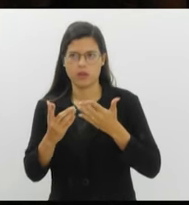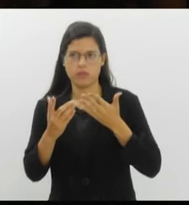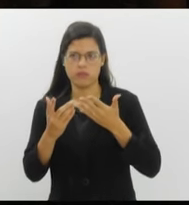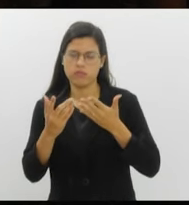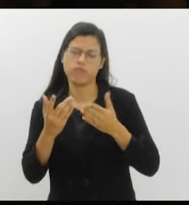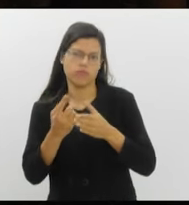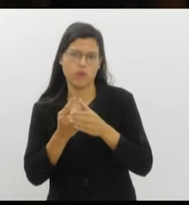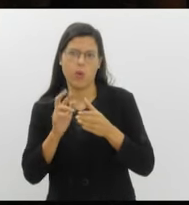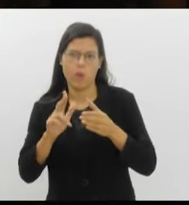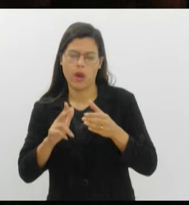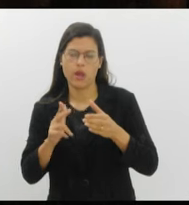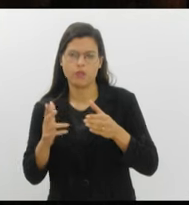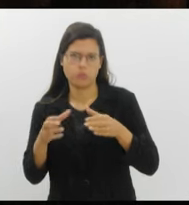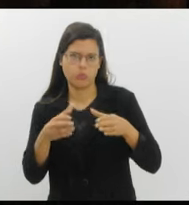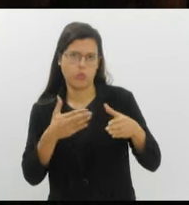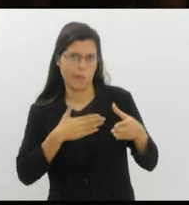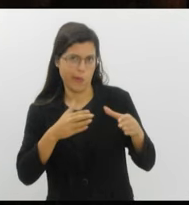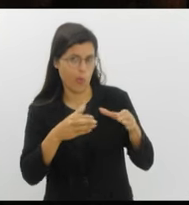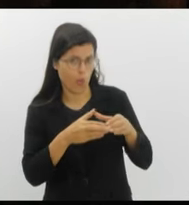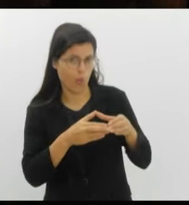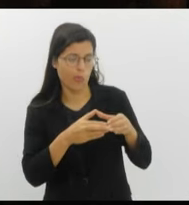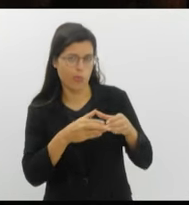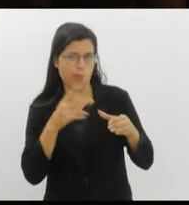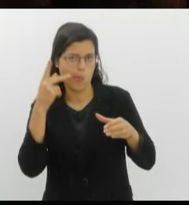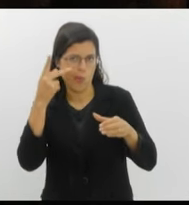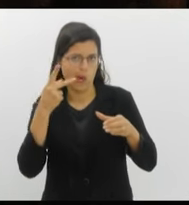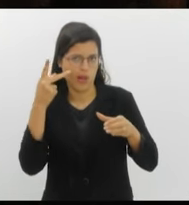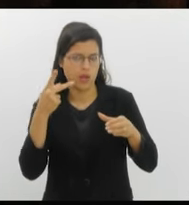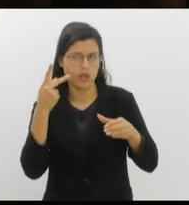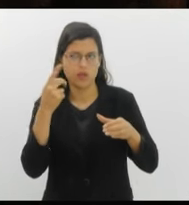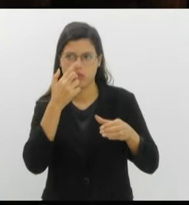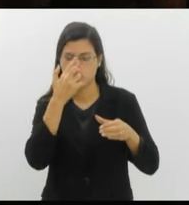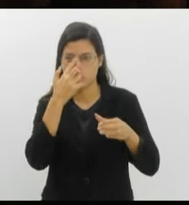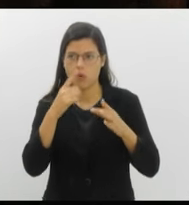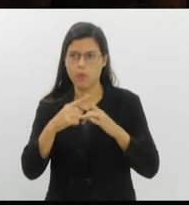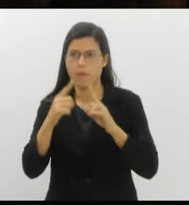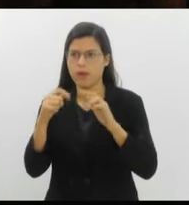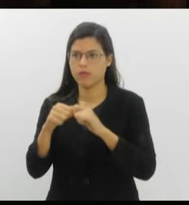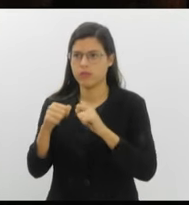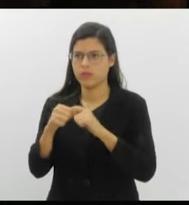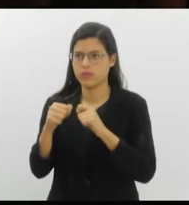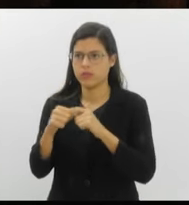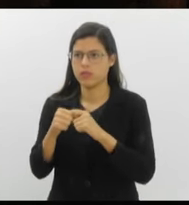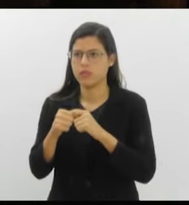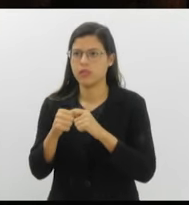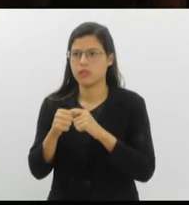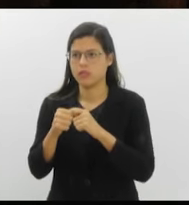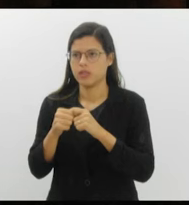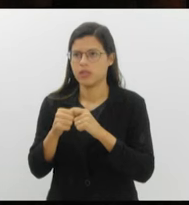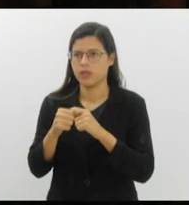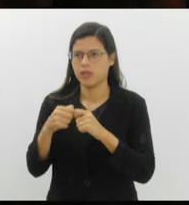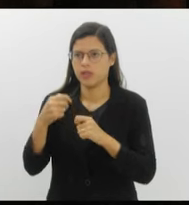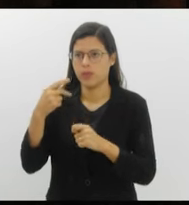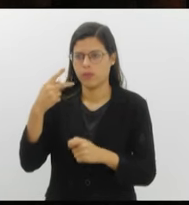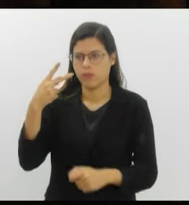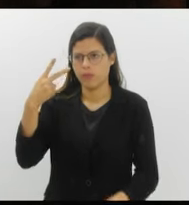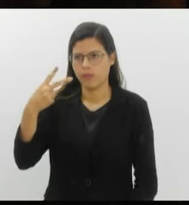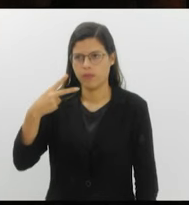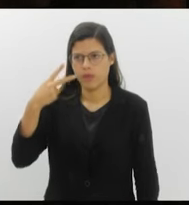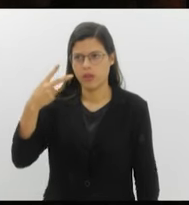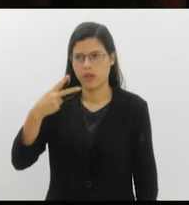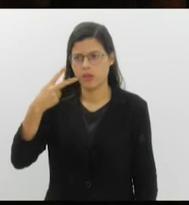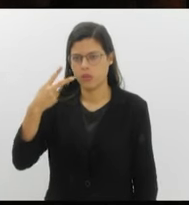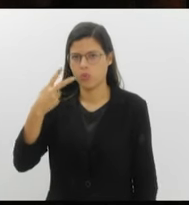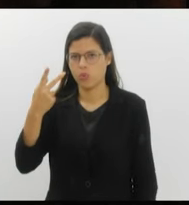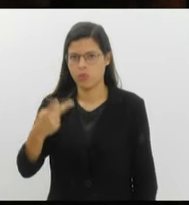muito ao contrário, mas quero fazer aqui um desagravo ao prefeito da cidade do Rio de Janeiro, o vereador dessa cidade, César